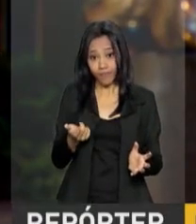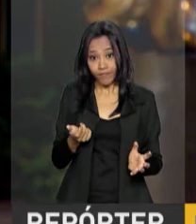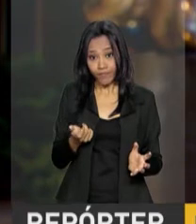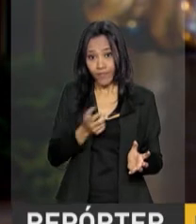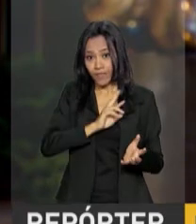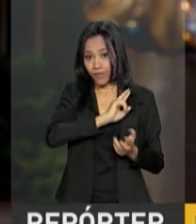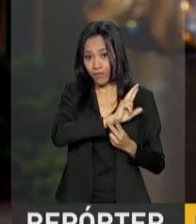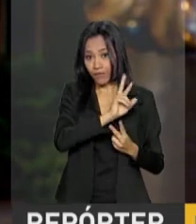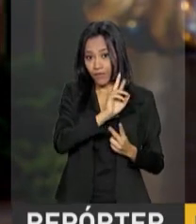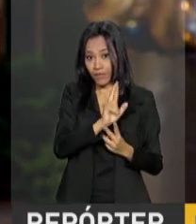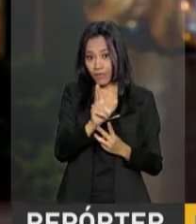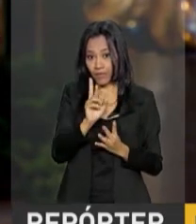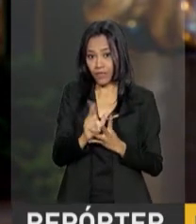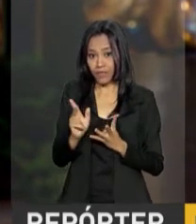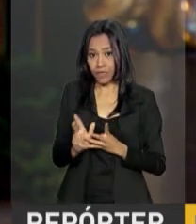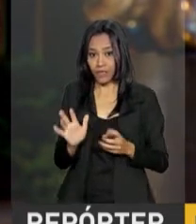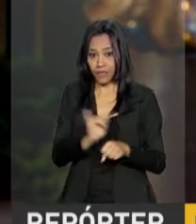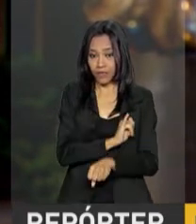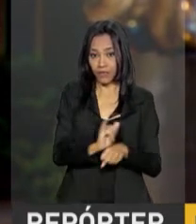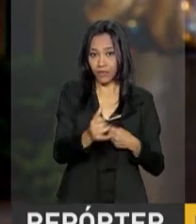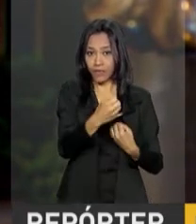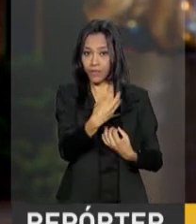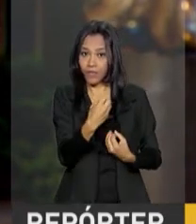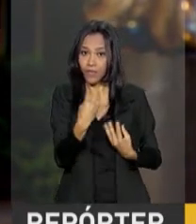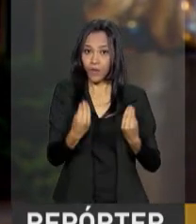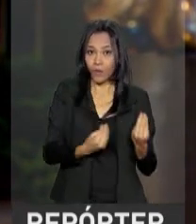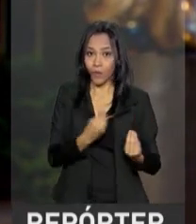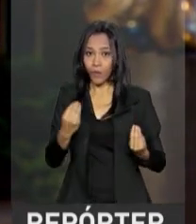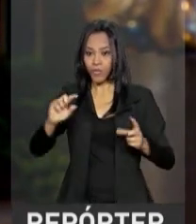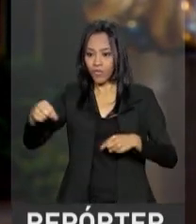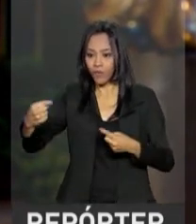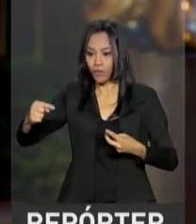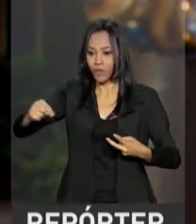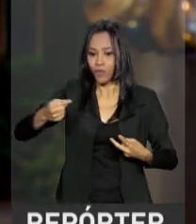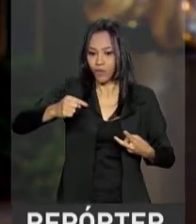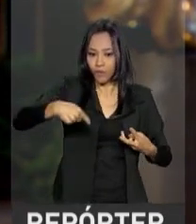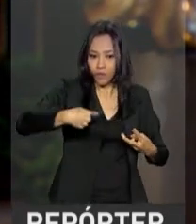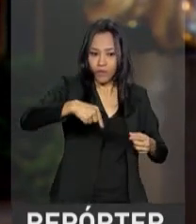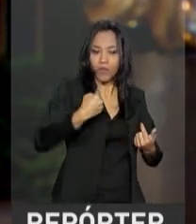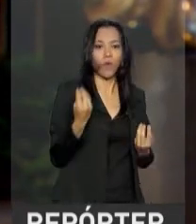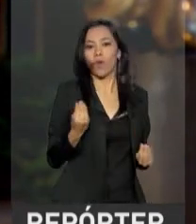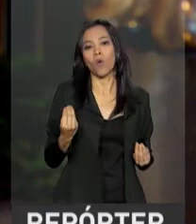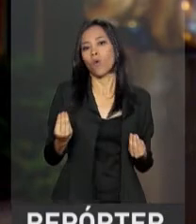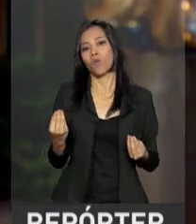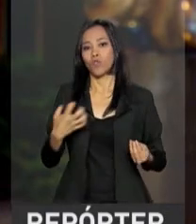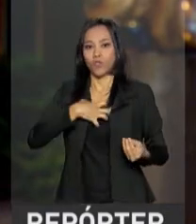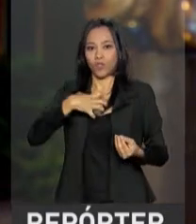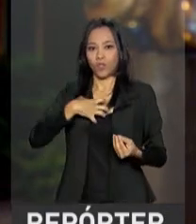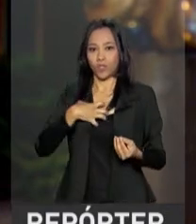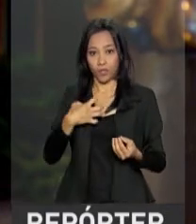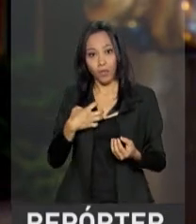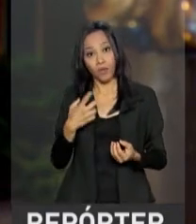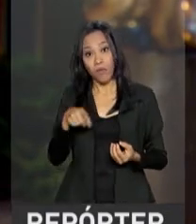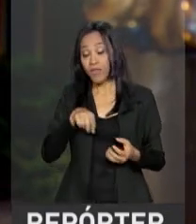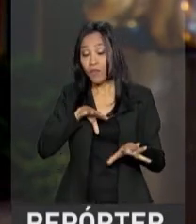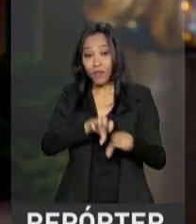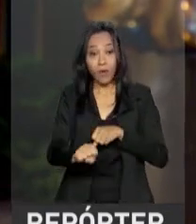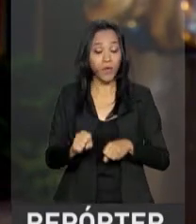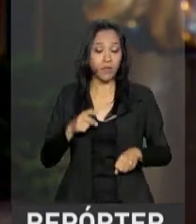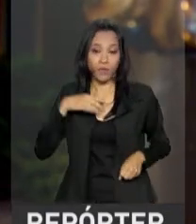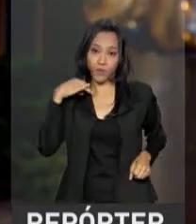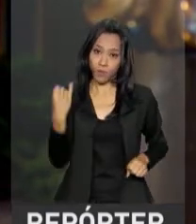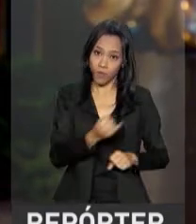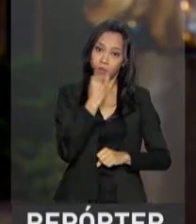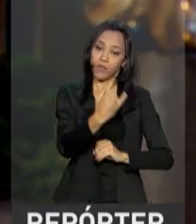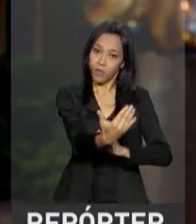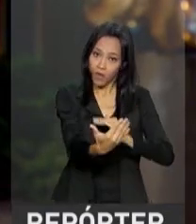nos ensinar todos os procedimentos e como agir diante de cada desafio. Mas o curso de formação foi uma etapa fundamental nesse